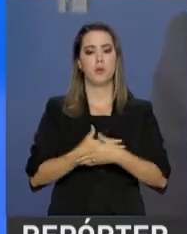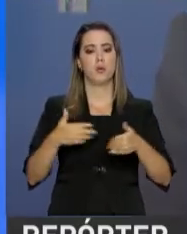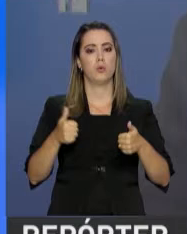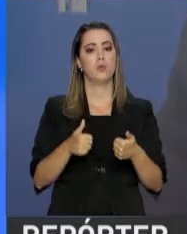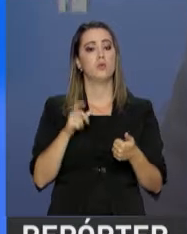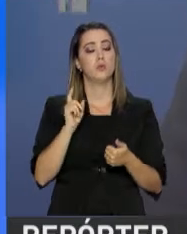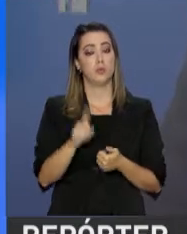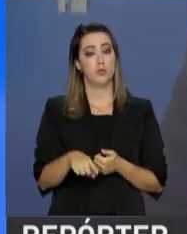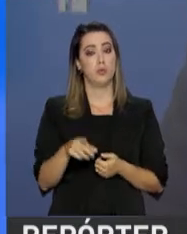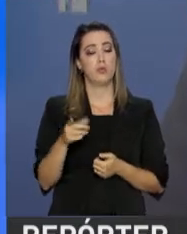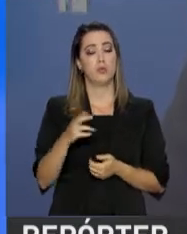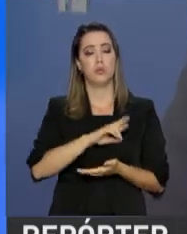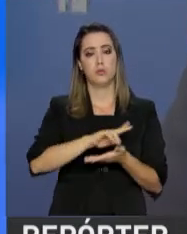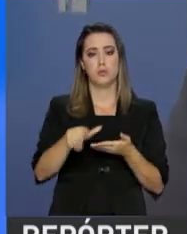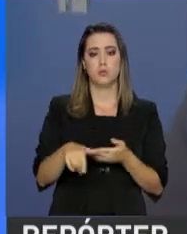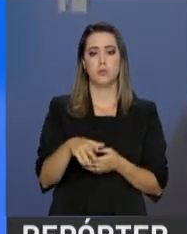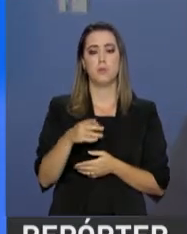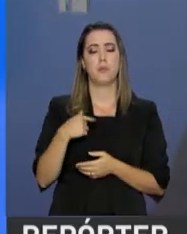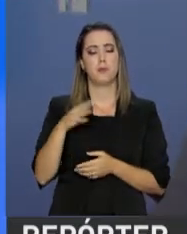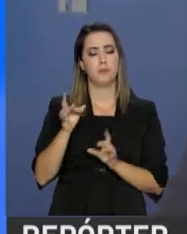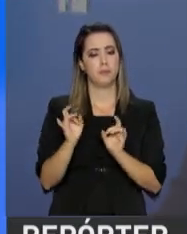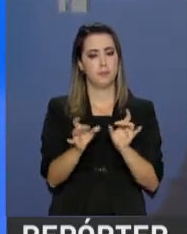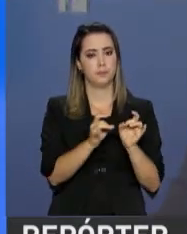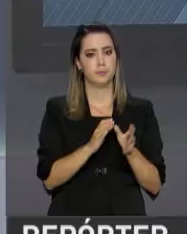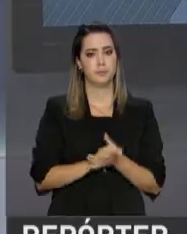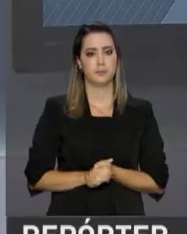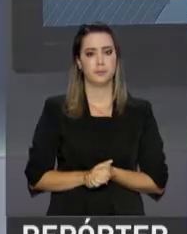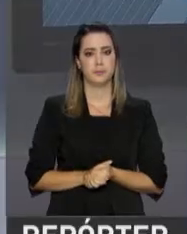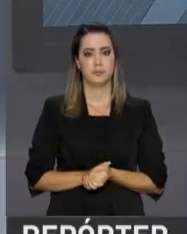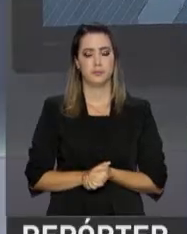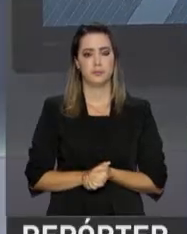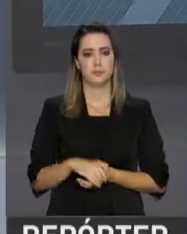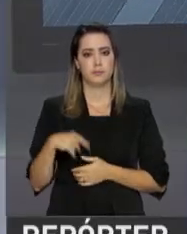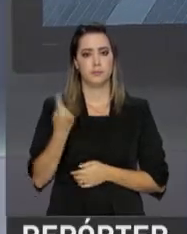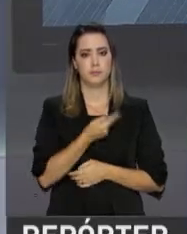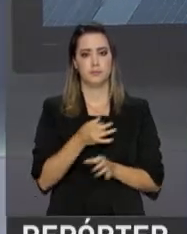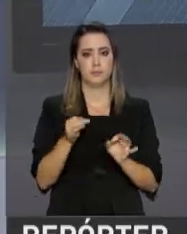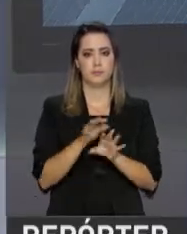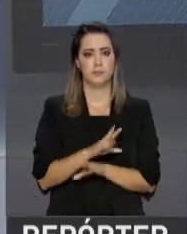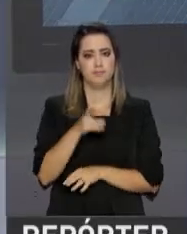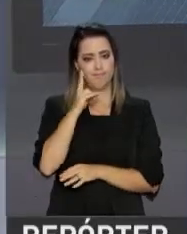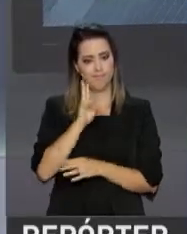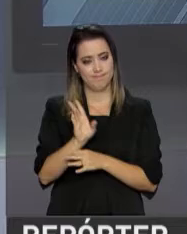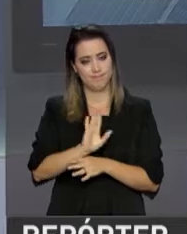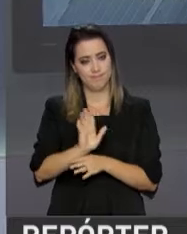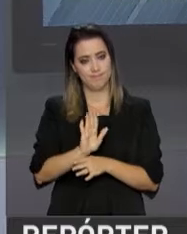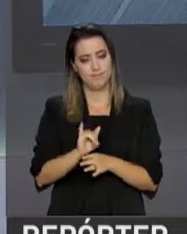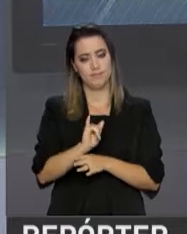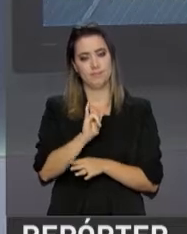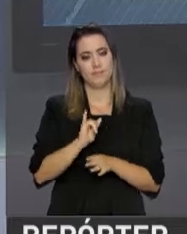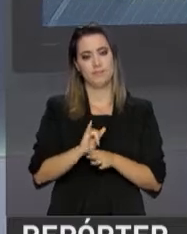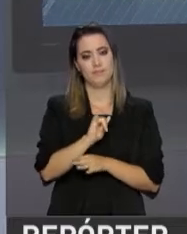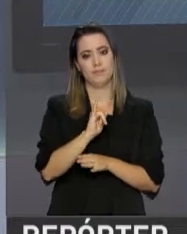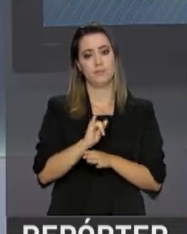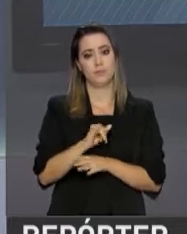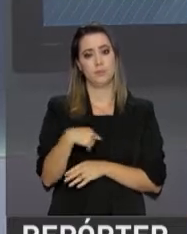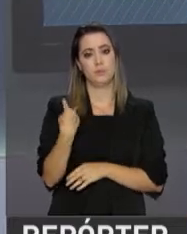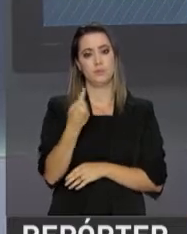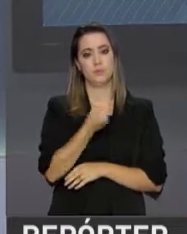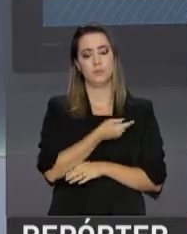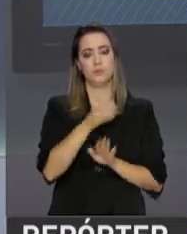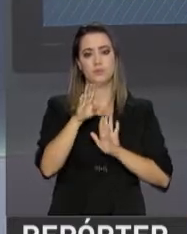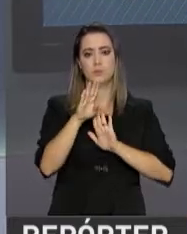vai acontecer muito mais vendas de imóveis nós ficamos por aqui você pode rever as reportagens no